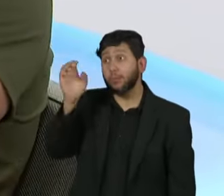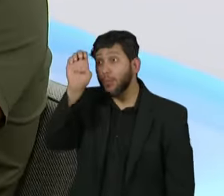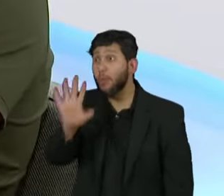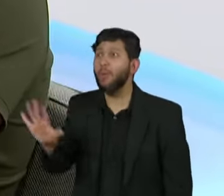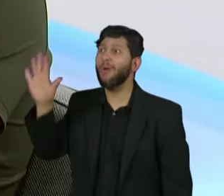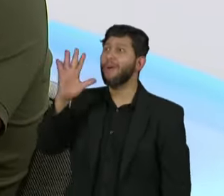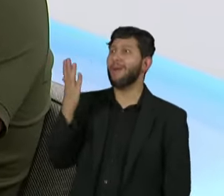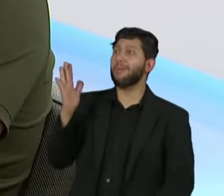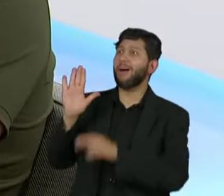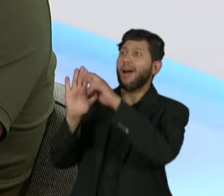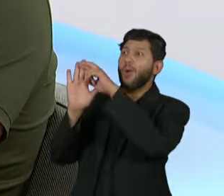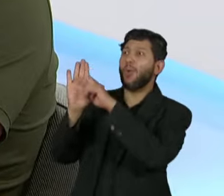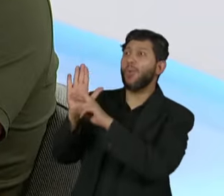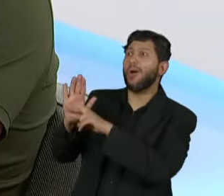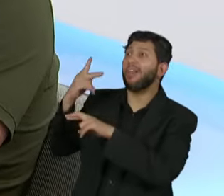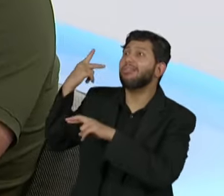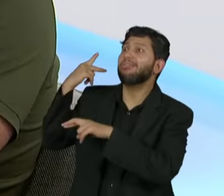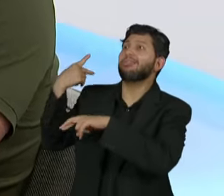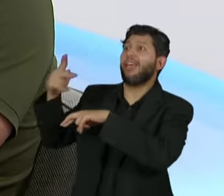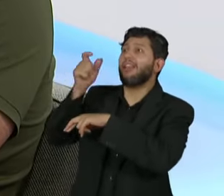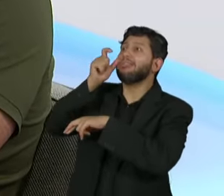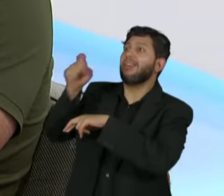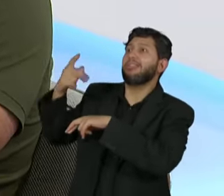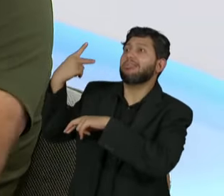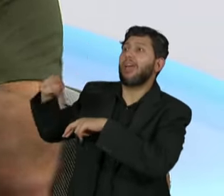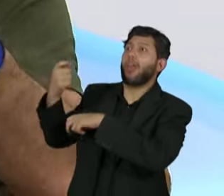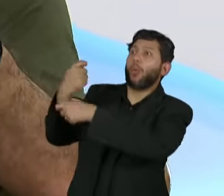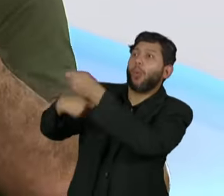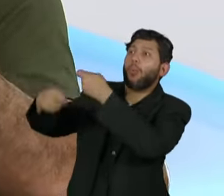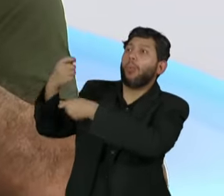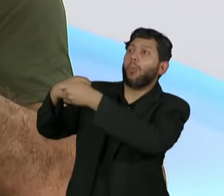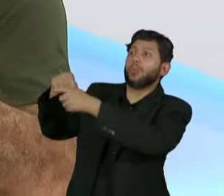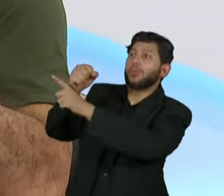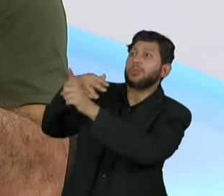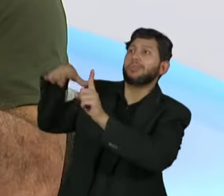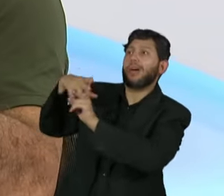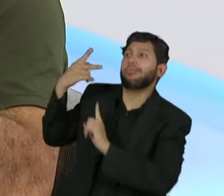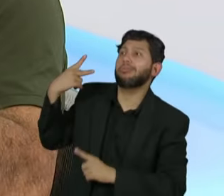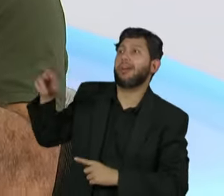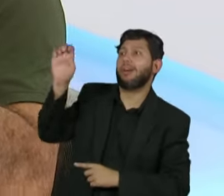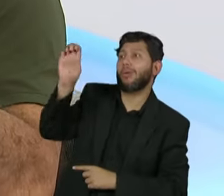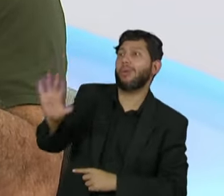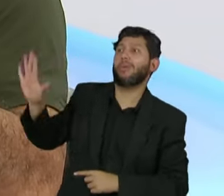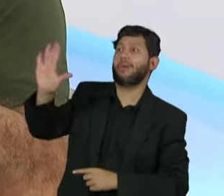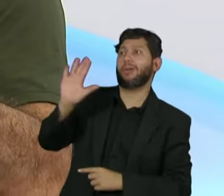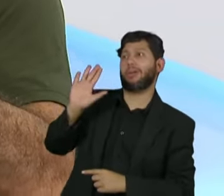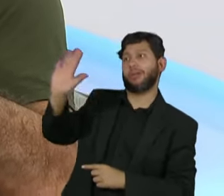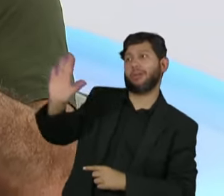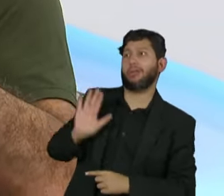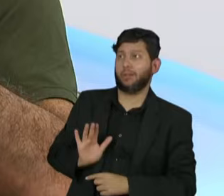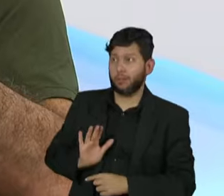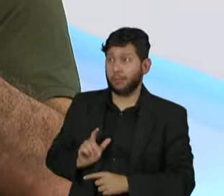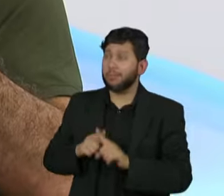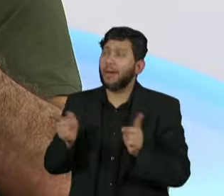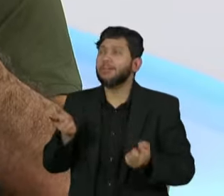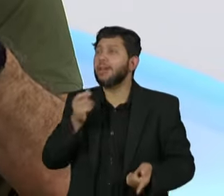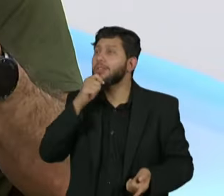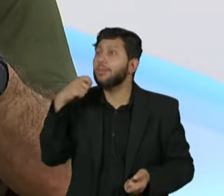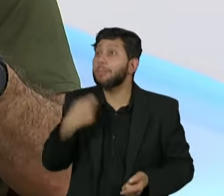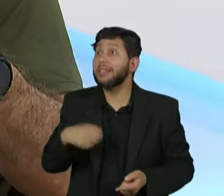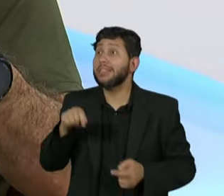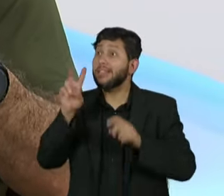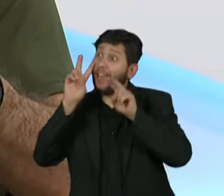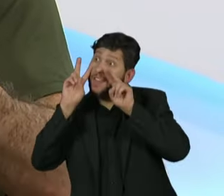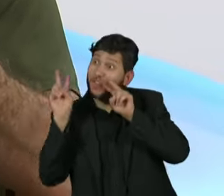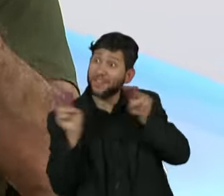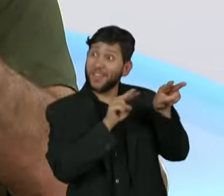invasão do seu espaço econômico e social por plataformas que vende fora por mais incrível que pareça talvez a gente vê se olhar